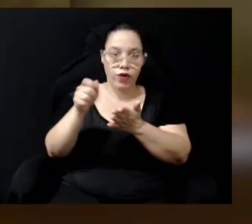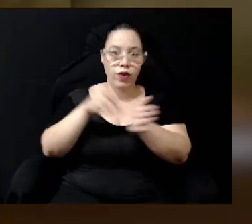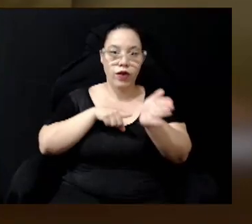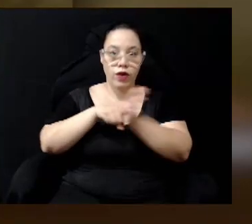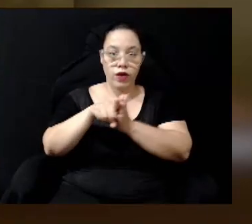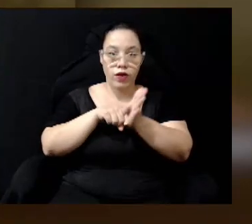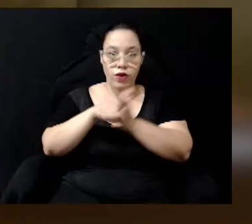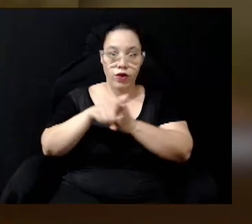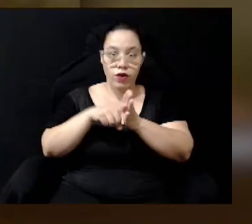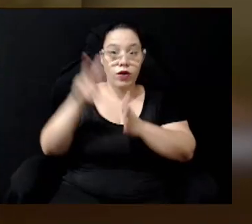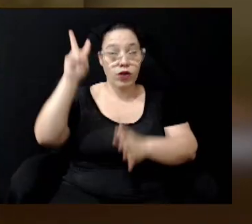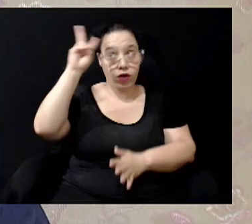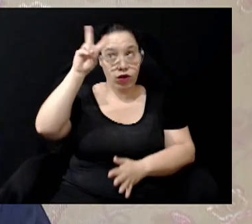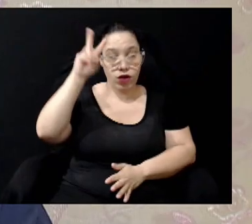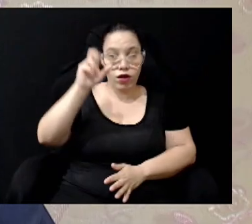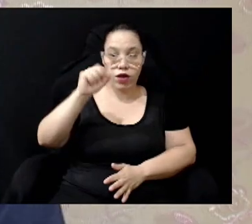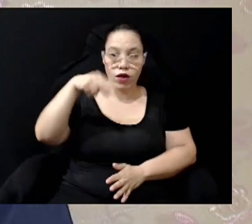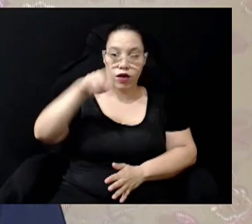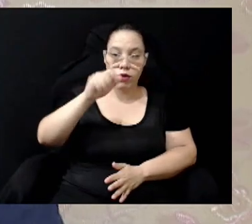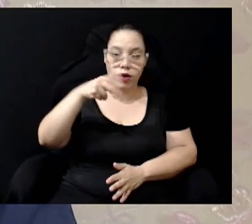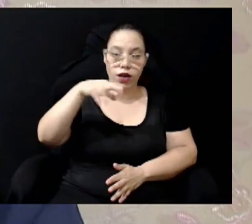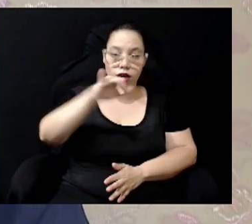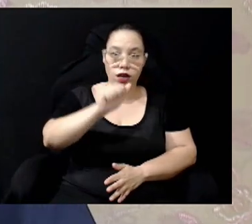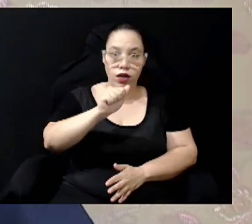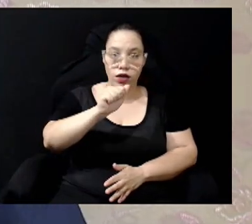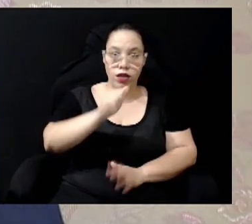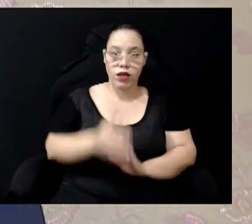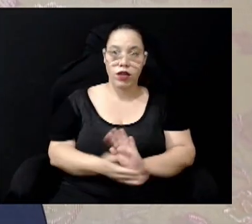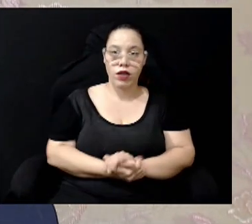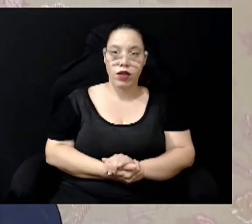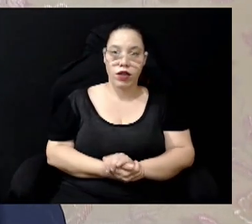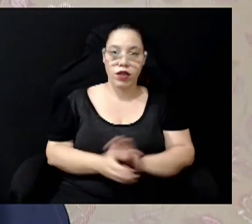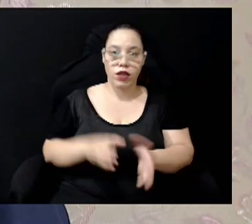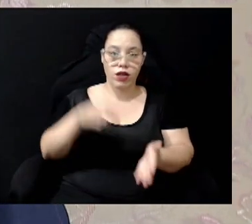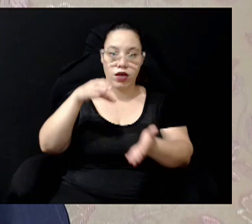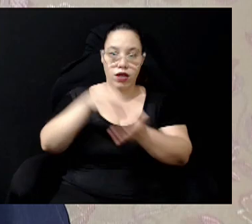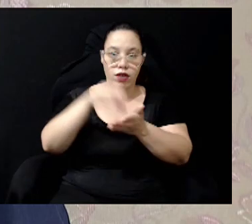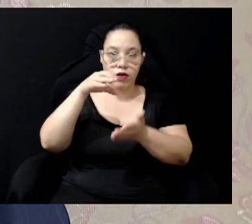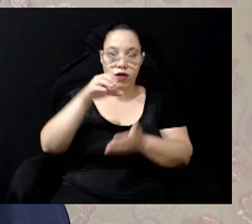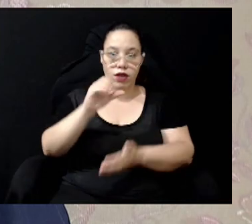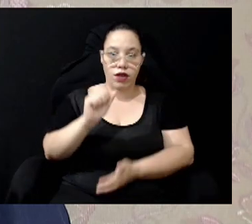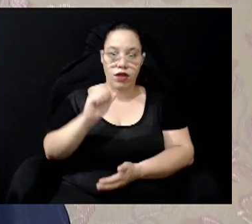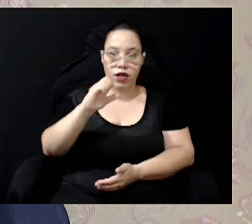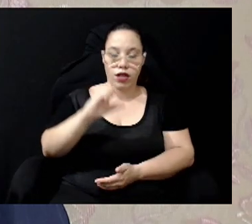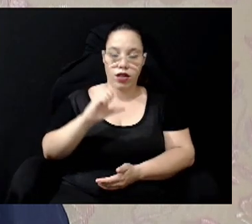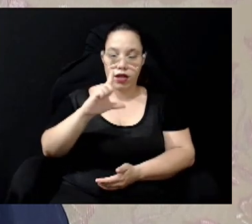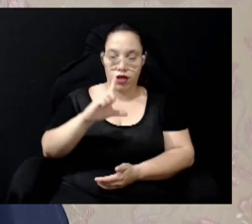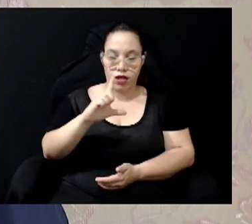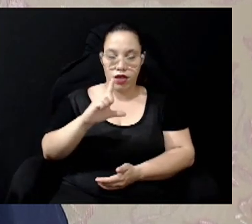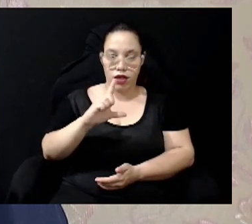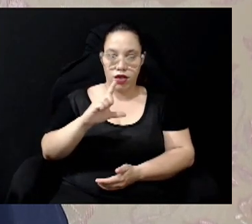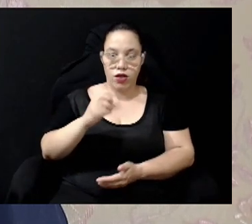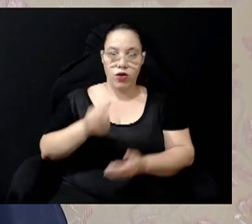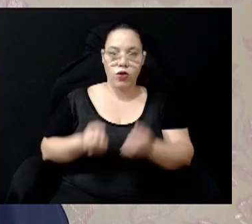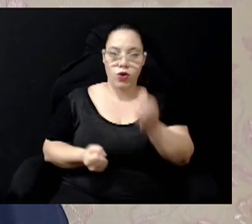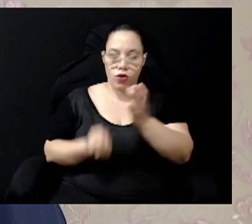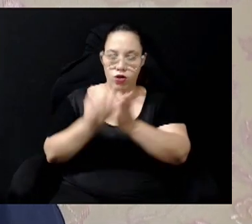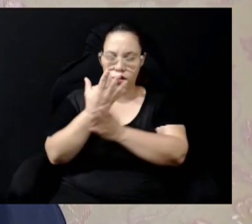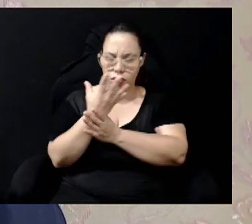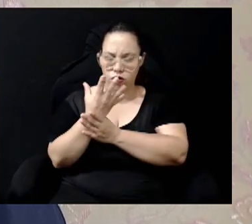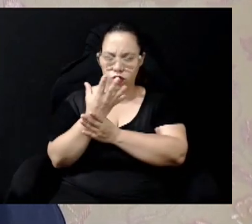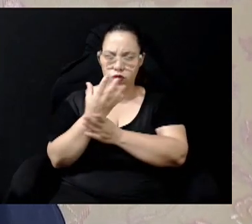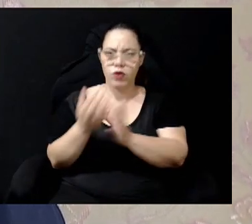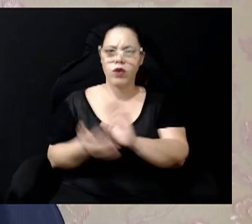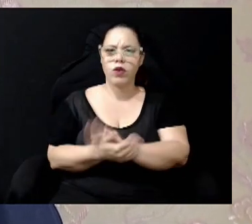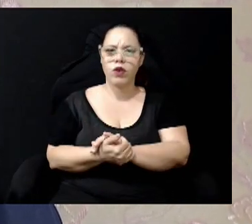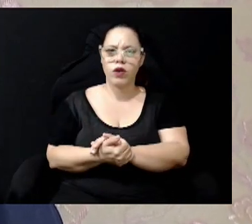historiadora Ana Maria Melo Negrão. A Academia Campinense de Letras surgiu uma